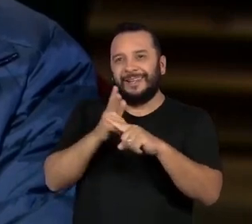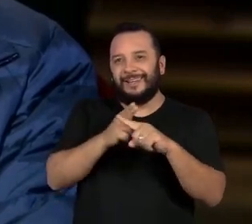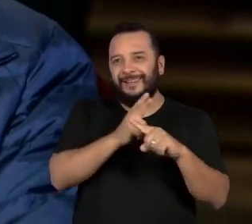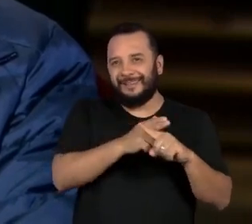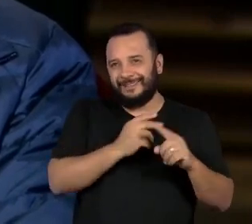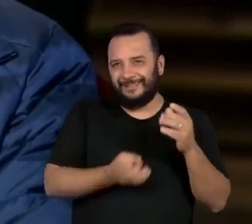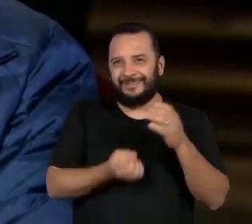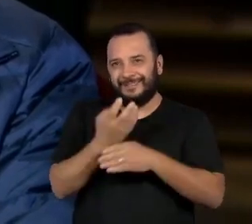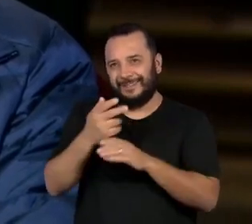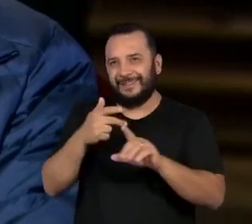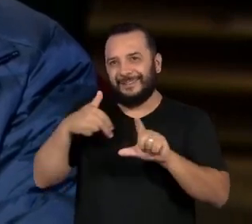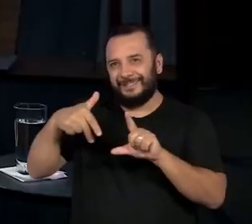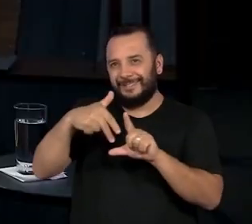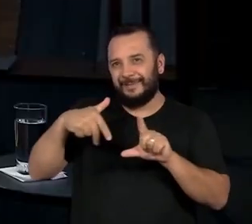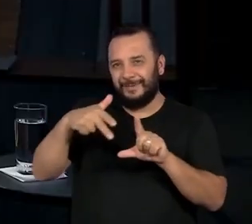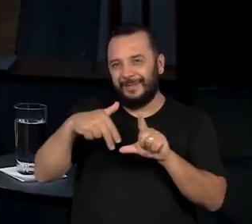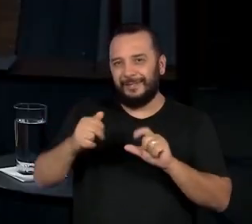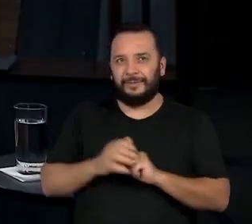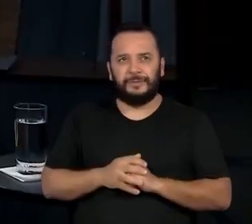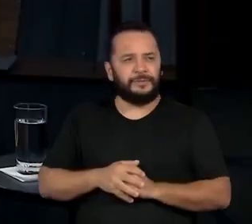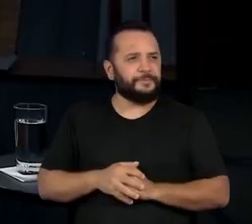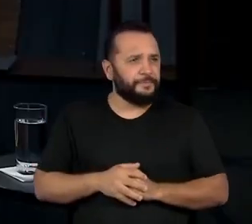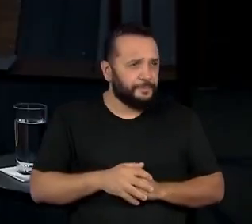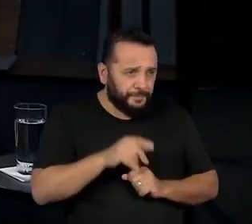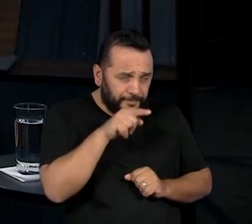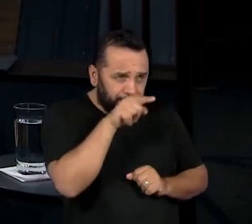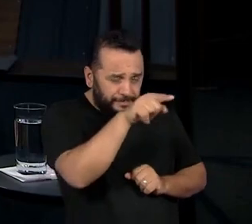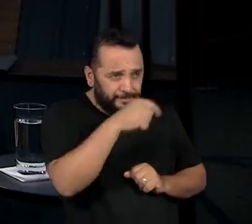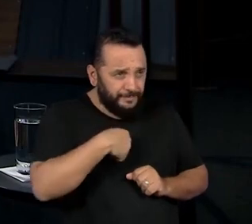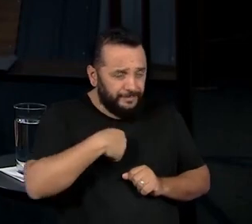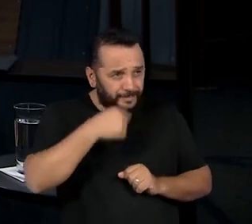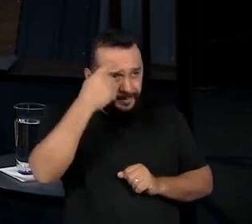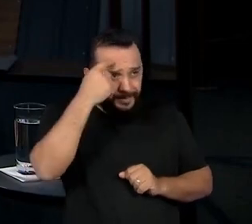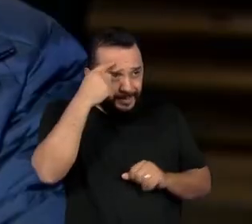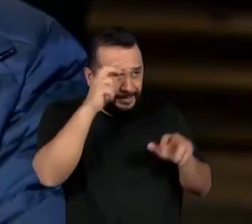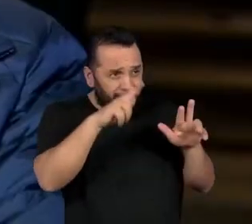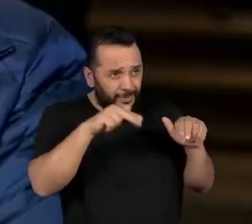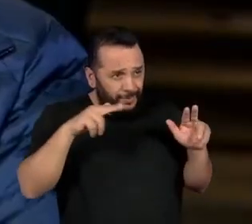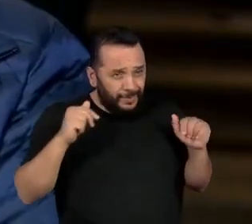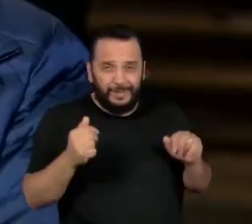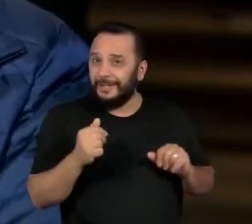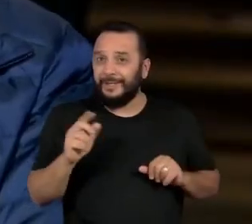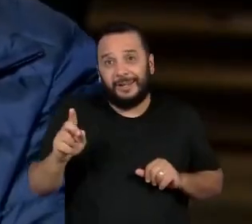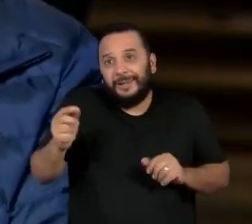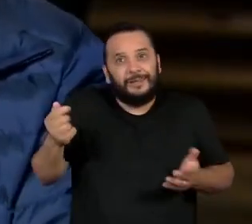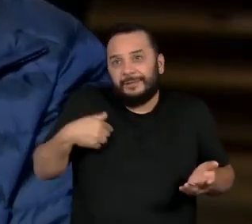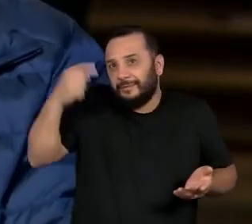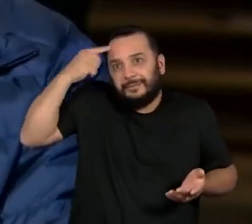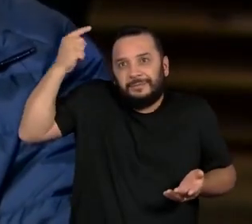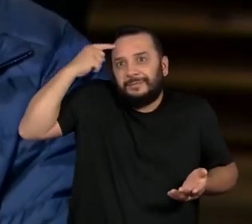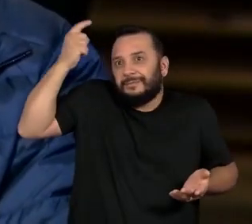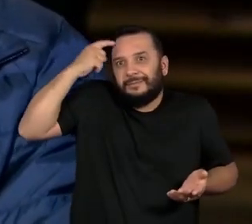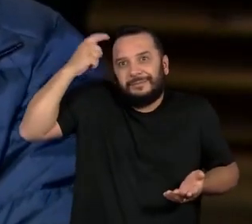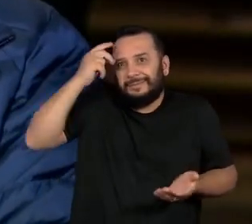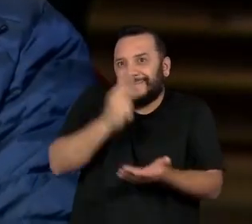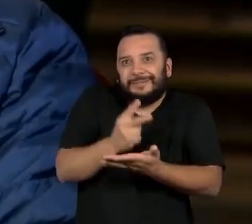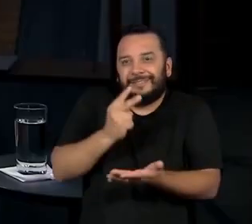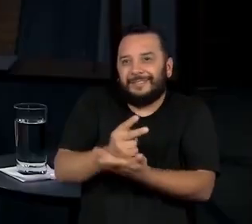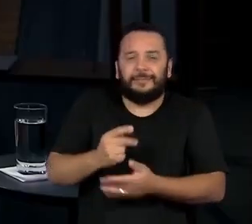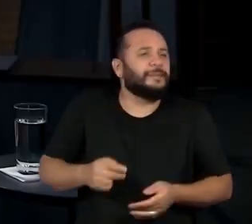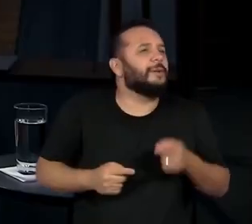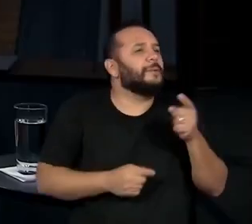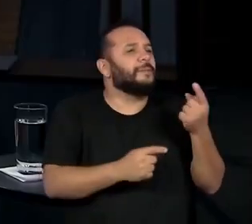animados você não para de pensar né Maurício não me deixa então vamos falar dela